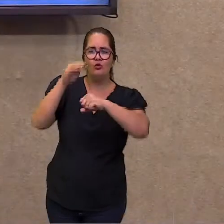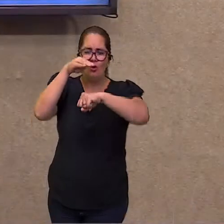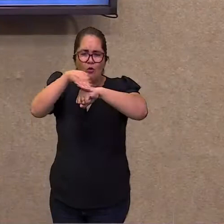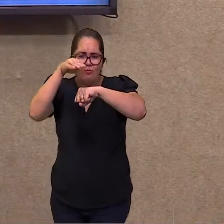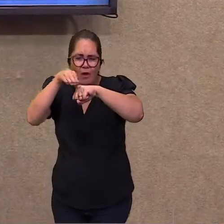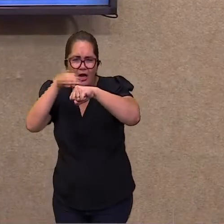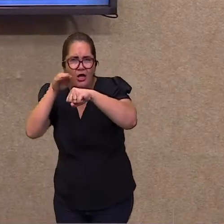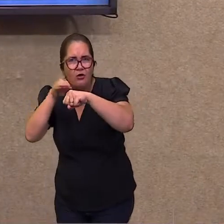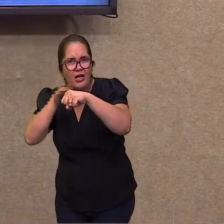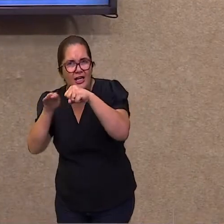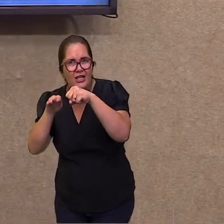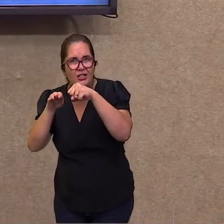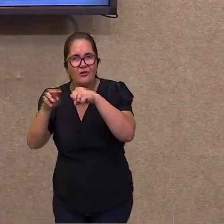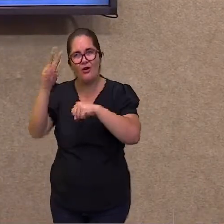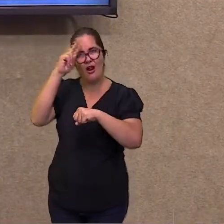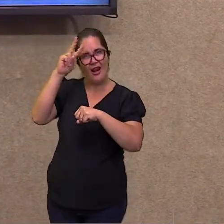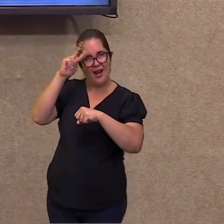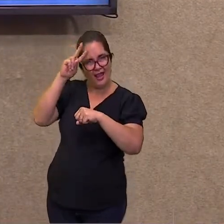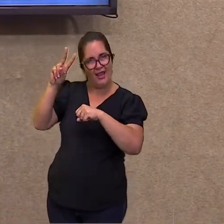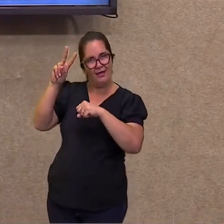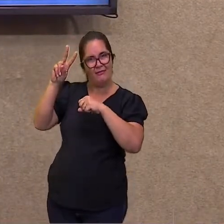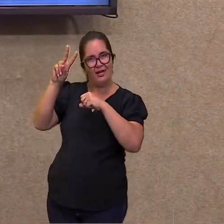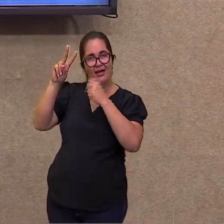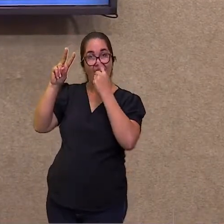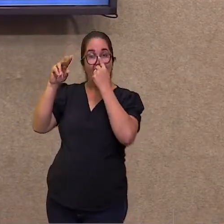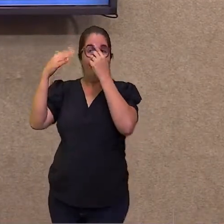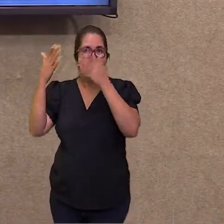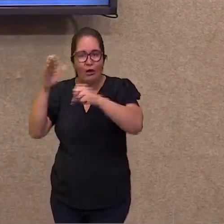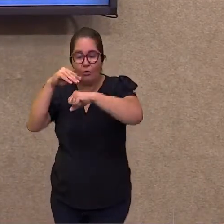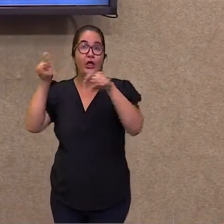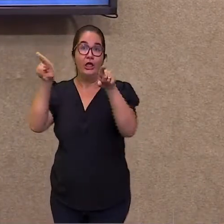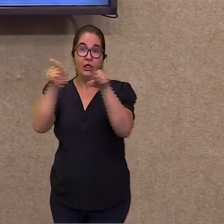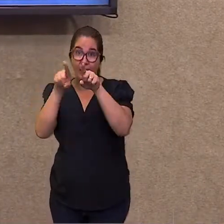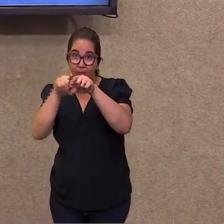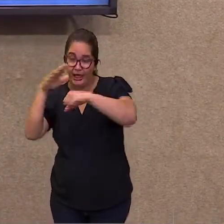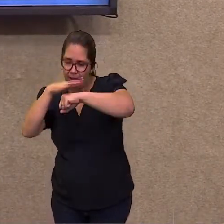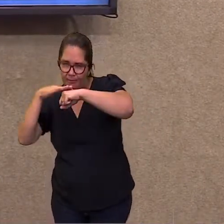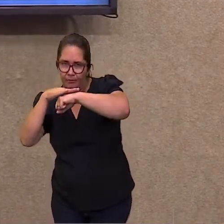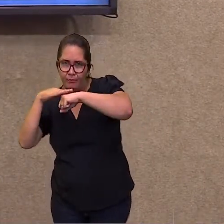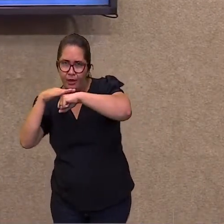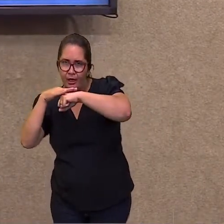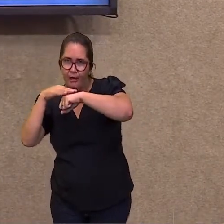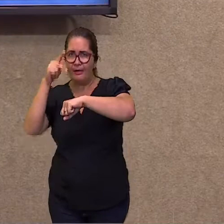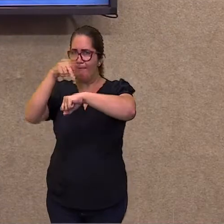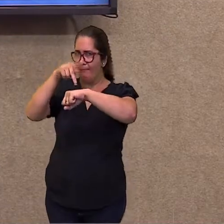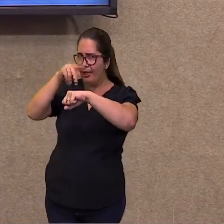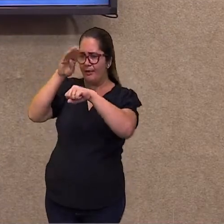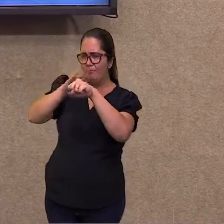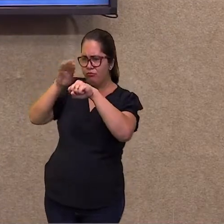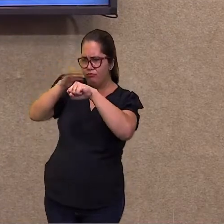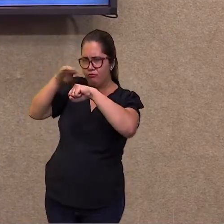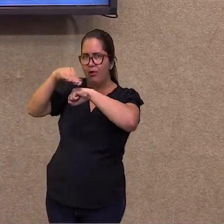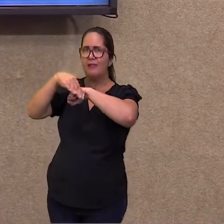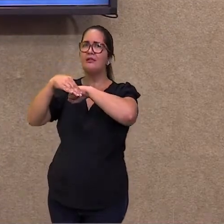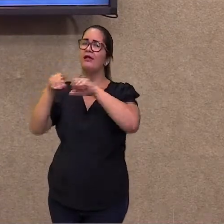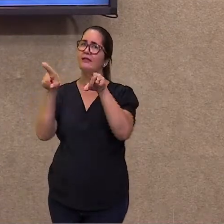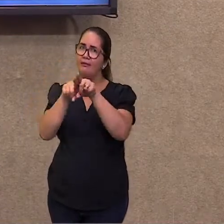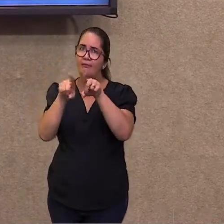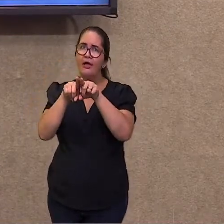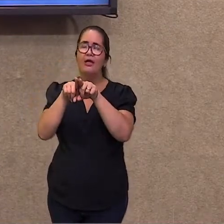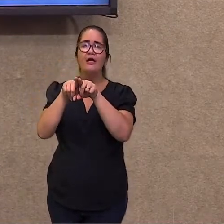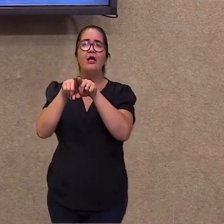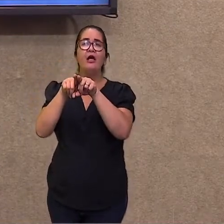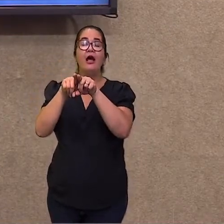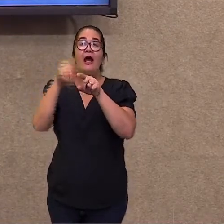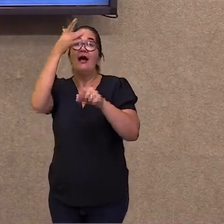Gente, eu gosto dessa parte, queria explicar um pouquinho para vocês. É bem provável, igual falou aqui no texto, que a